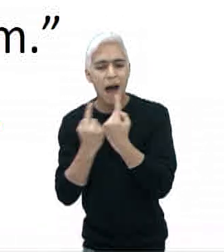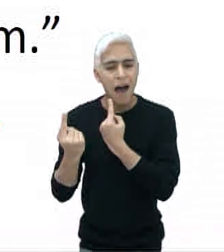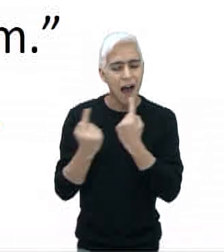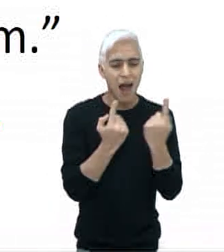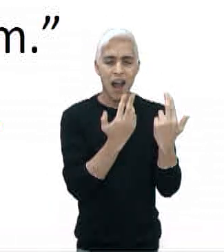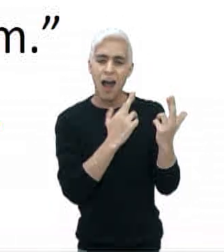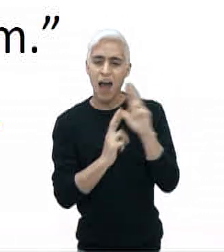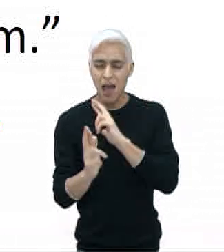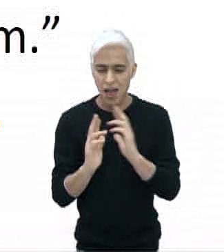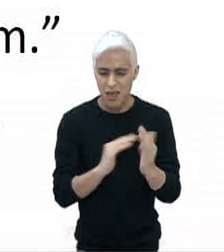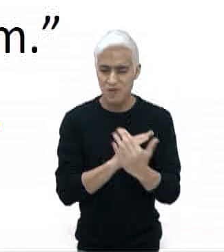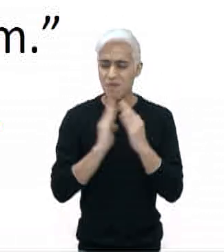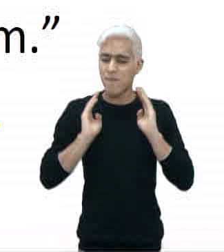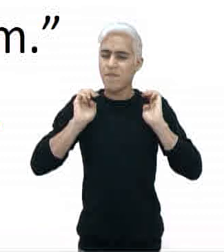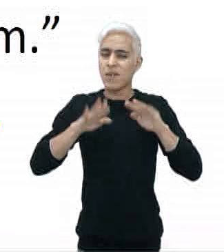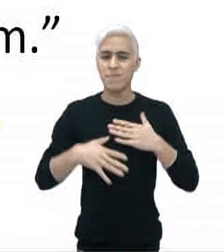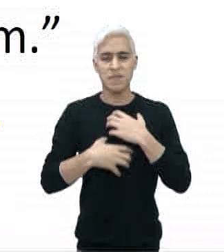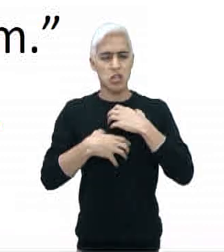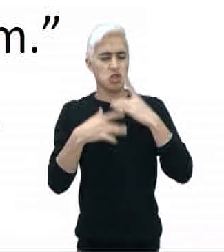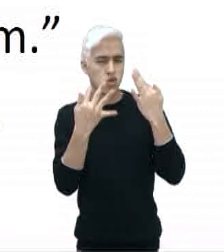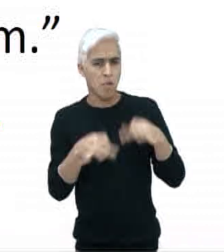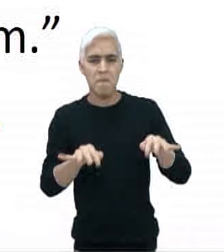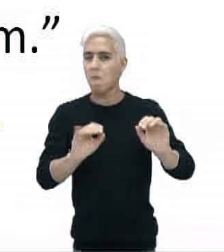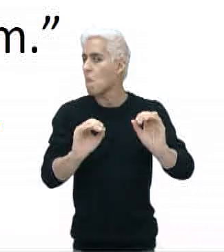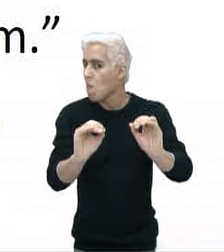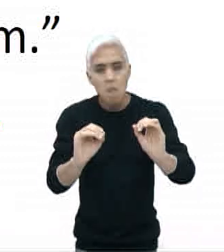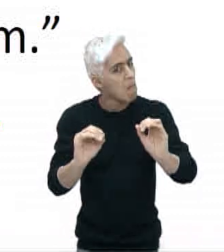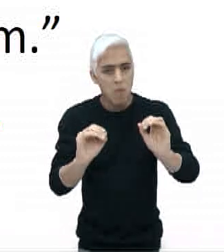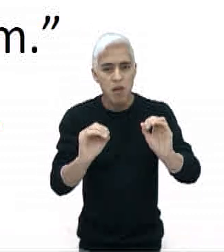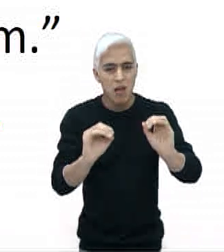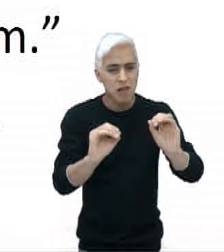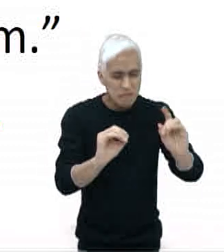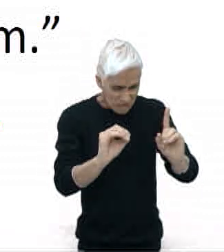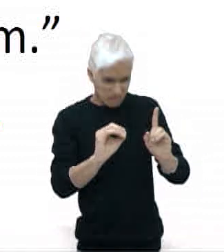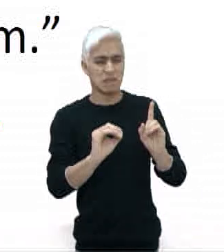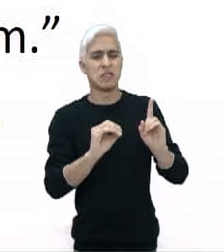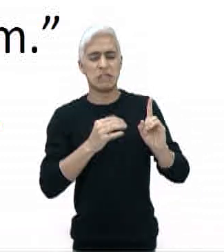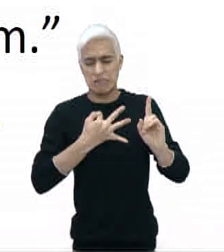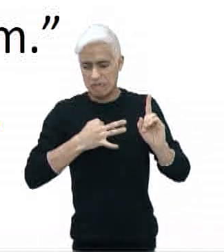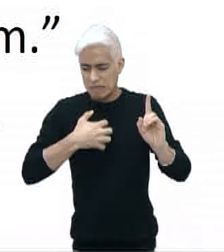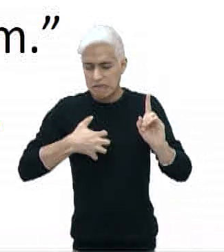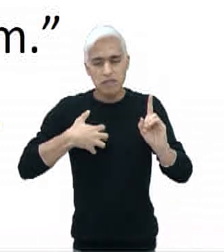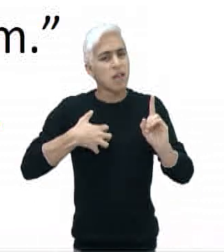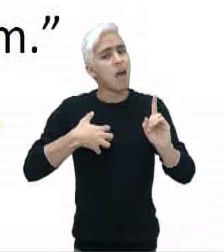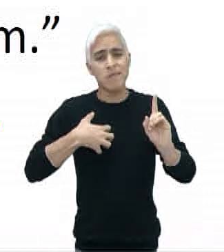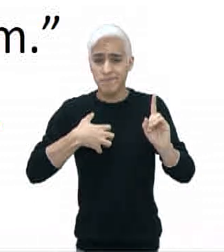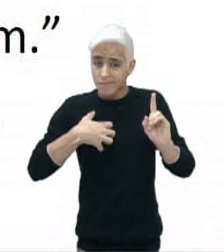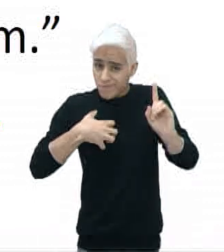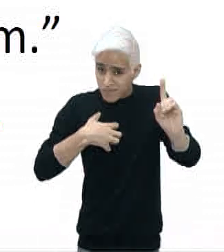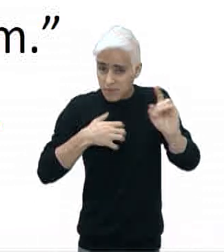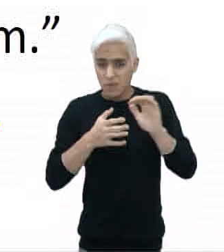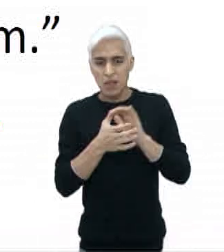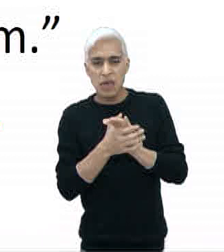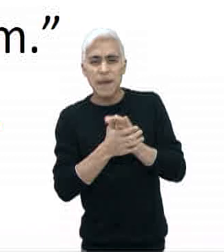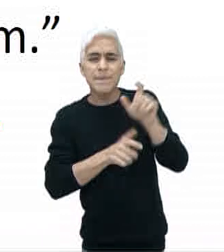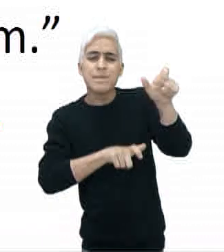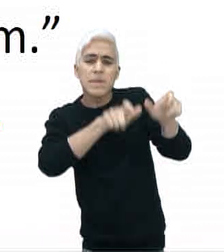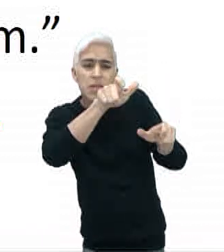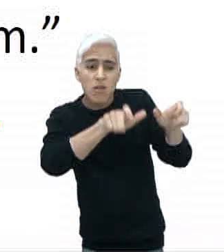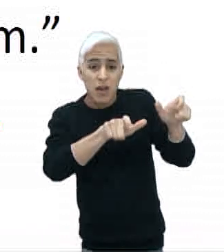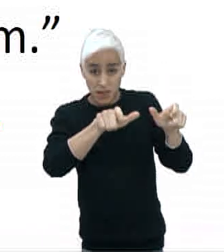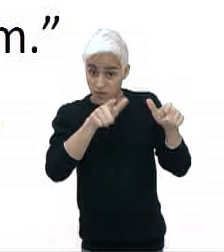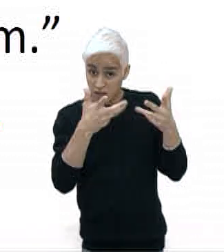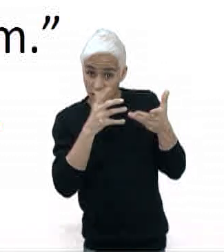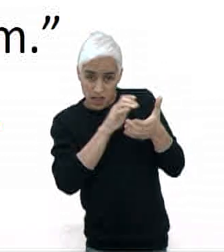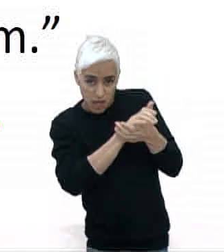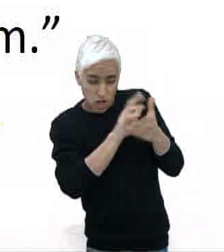sentir-se bem. Eles não doem. Eles não são dolorosos. Isso não é apenas com alguém que você quer se